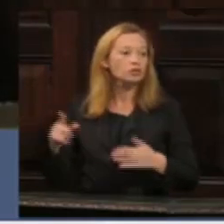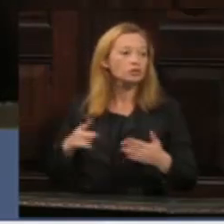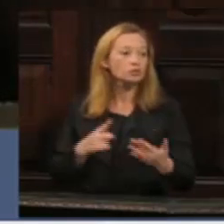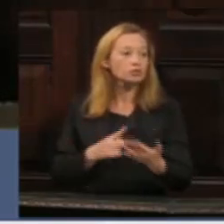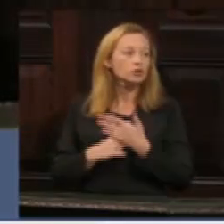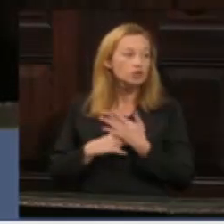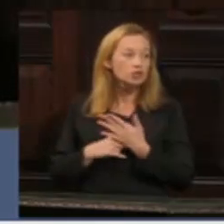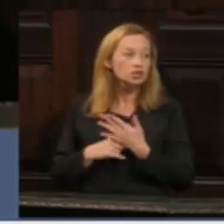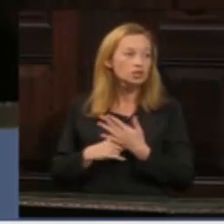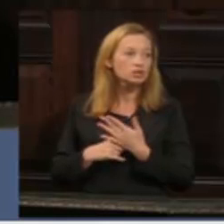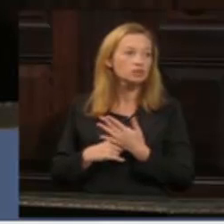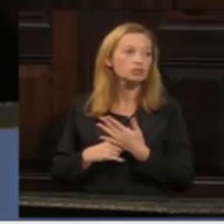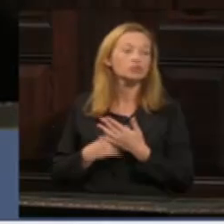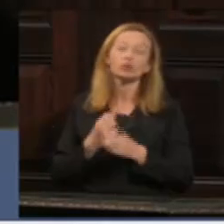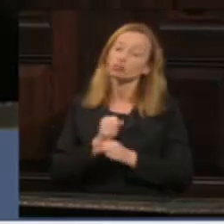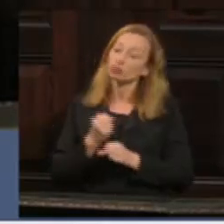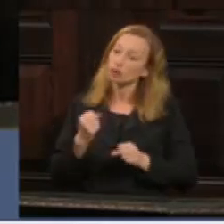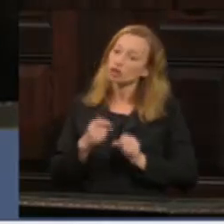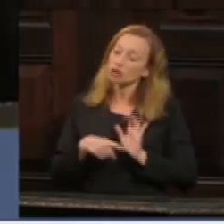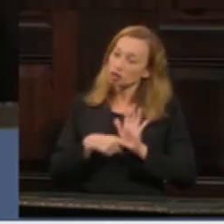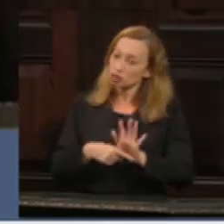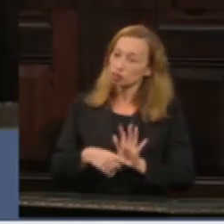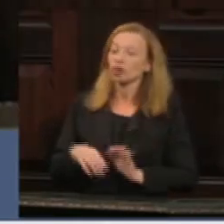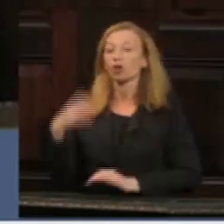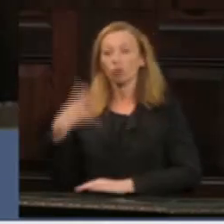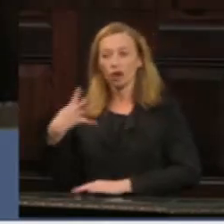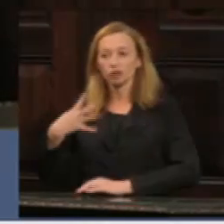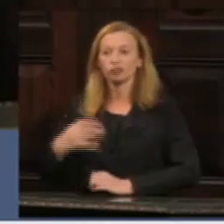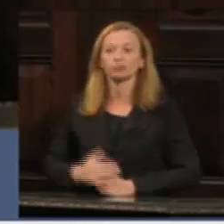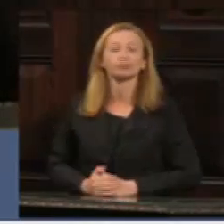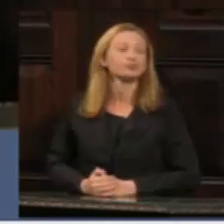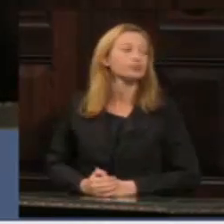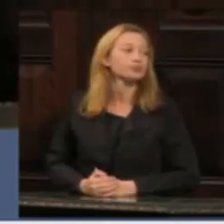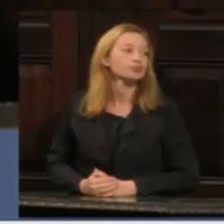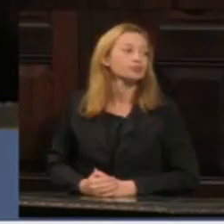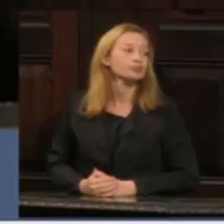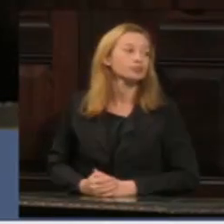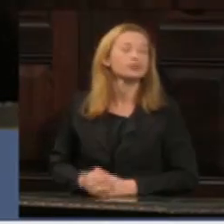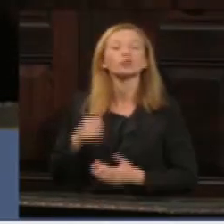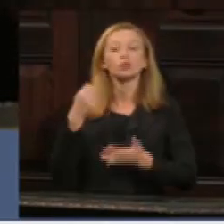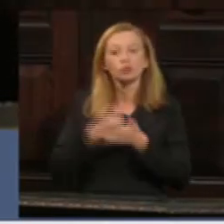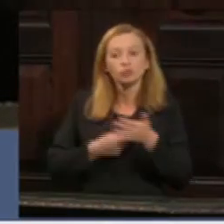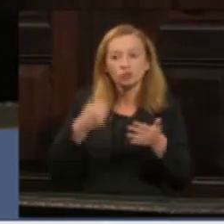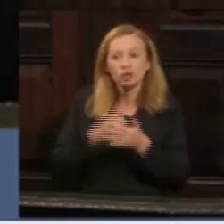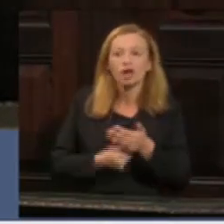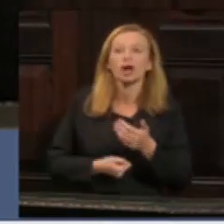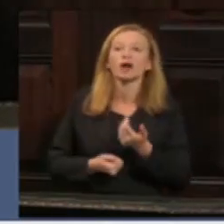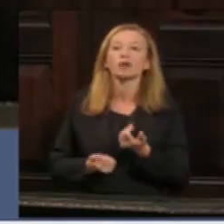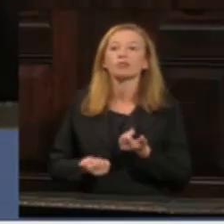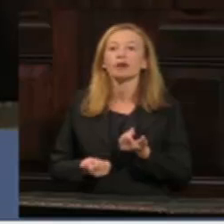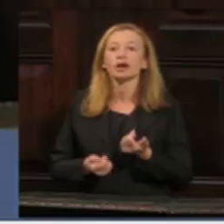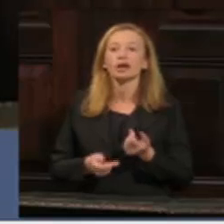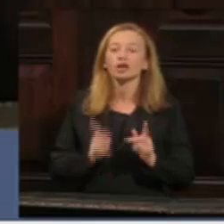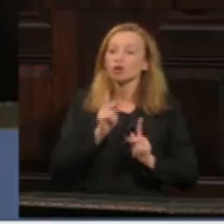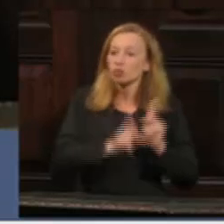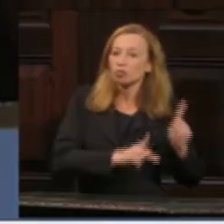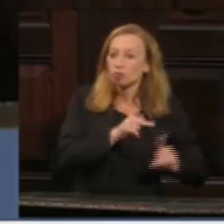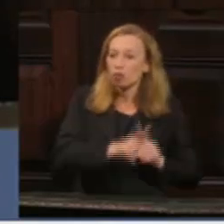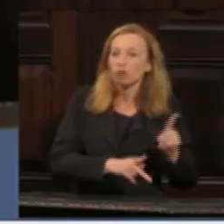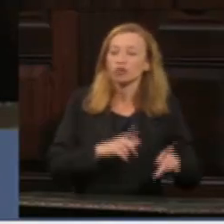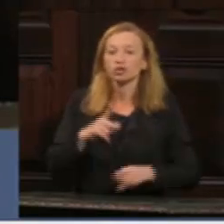um grande símbolo. 4. Lutar para que o cidadão tenha